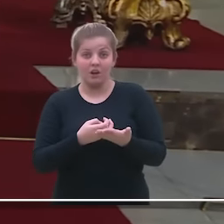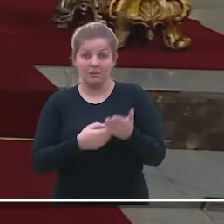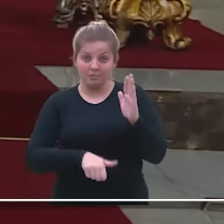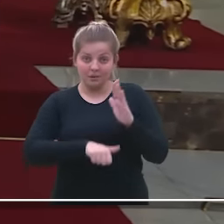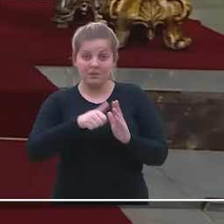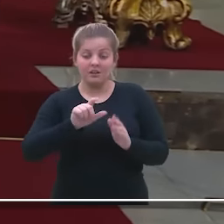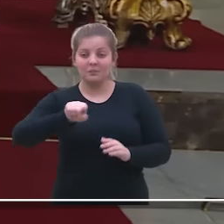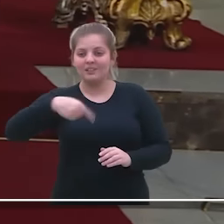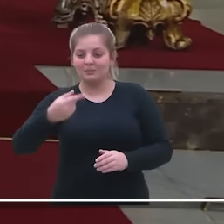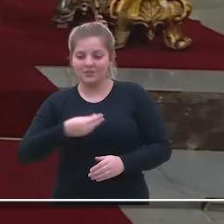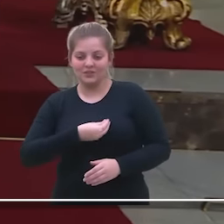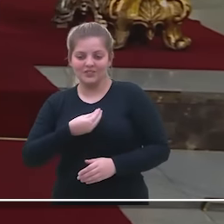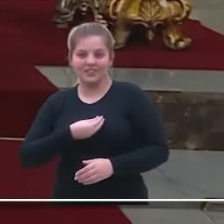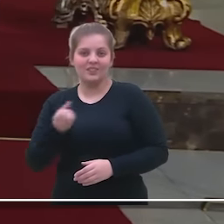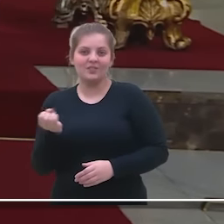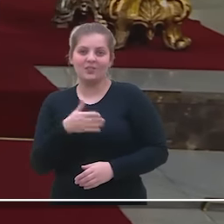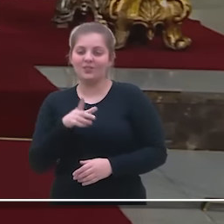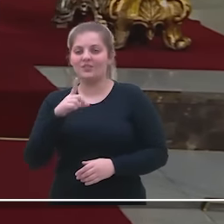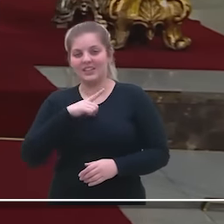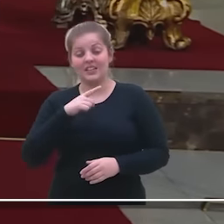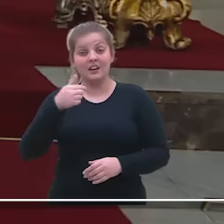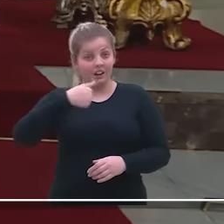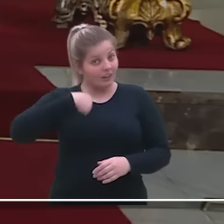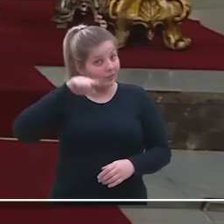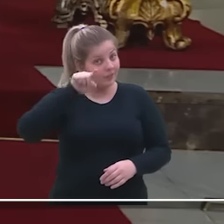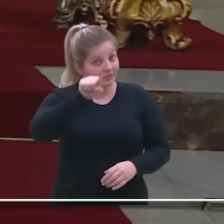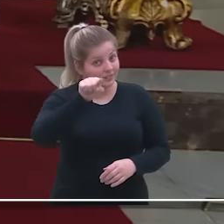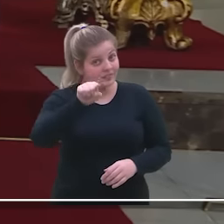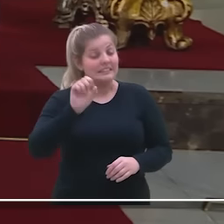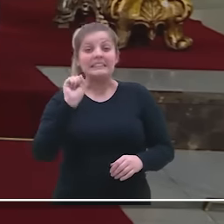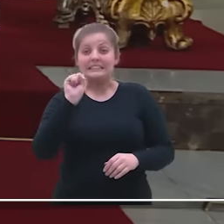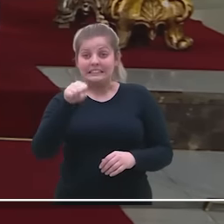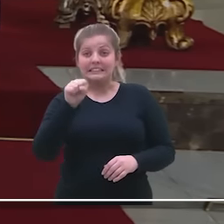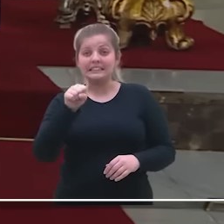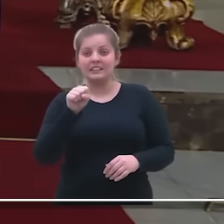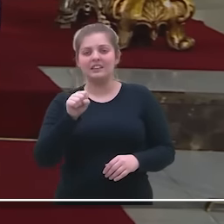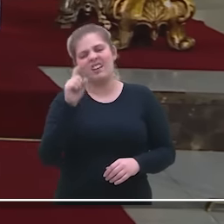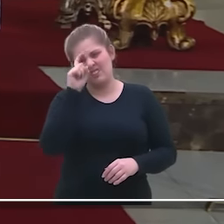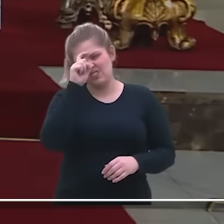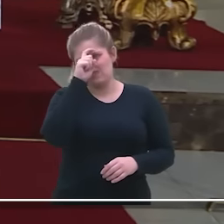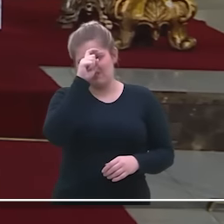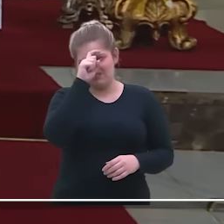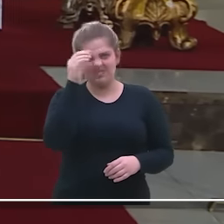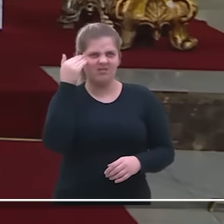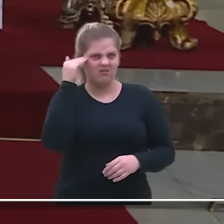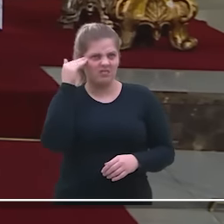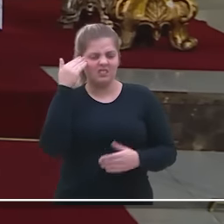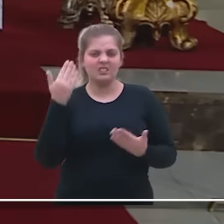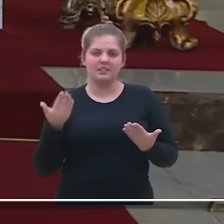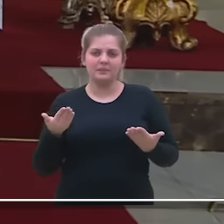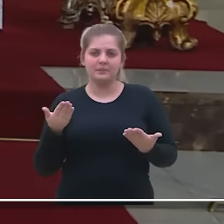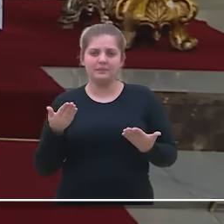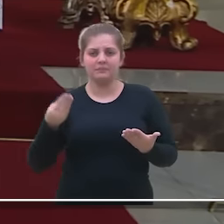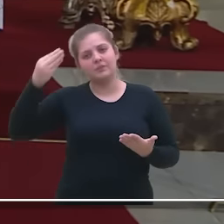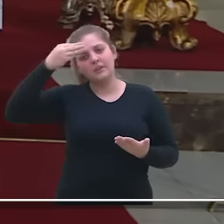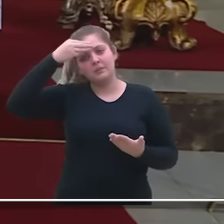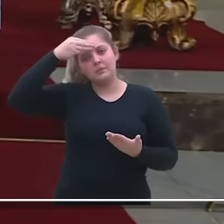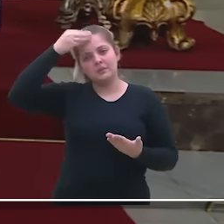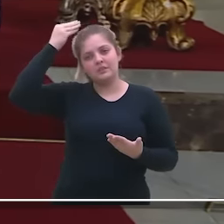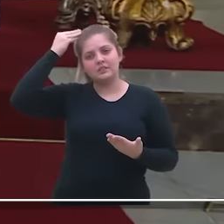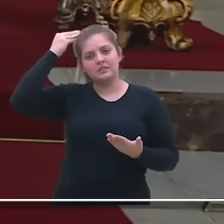de novo eu e você sim fica um pouco difícil agora com o o batismo